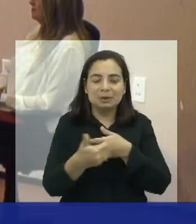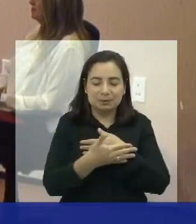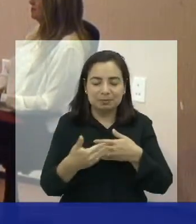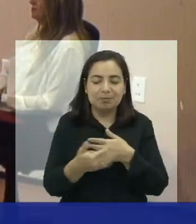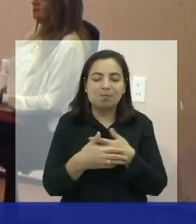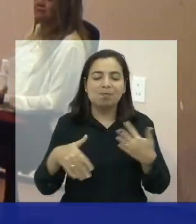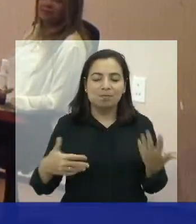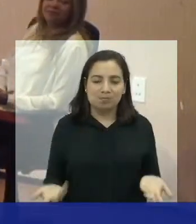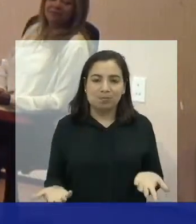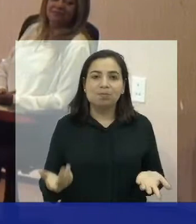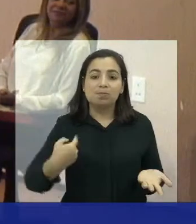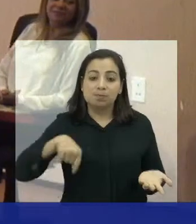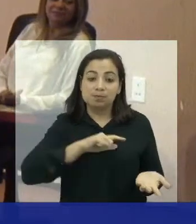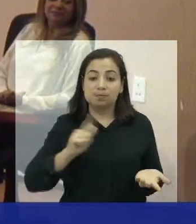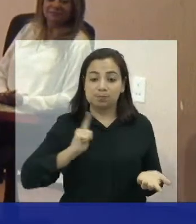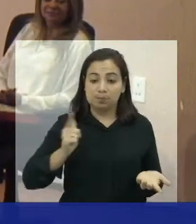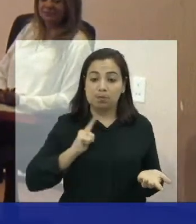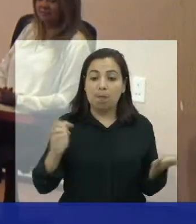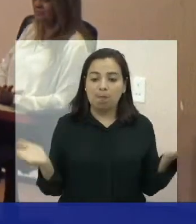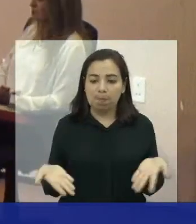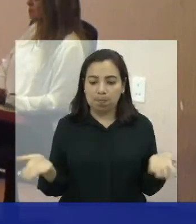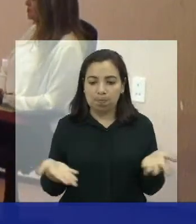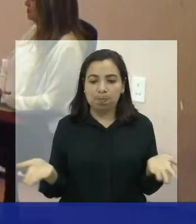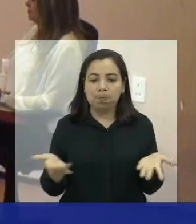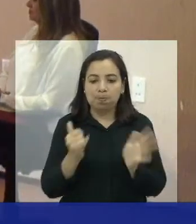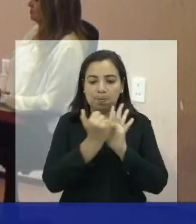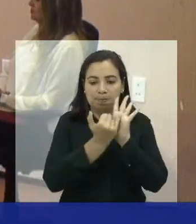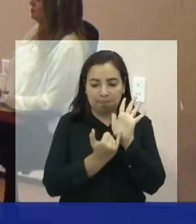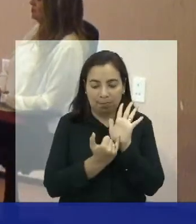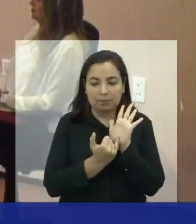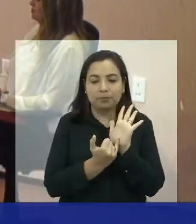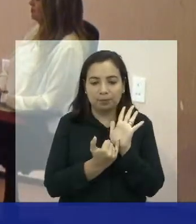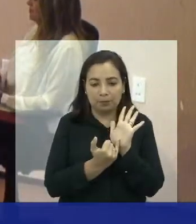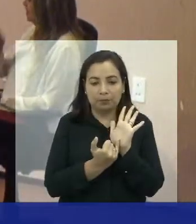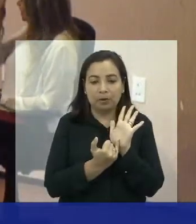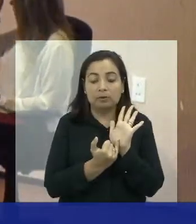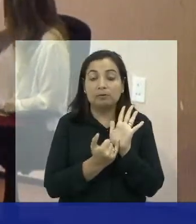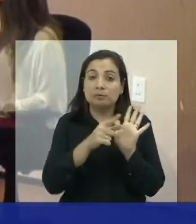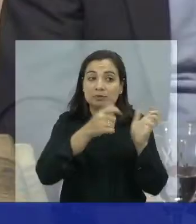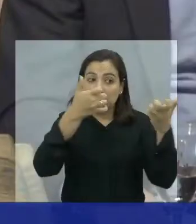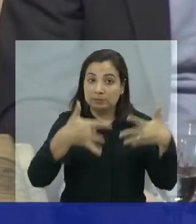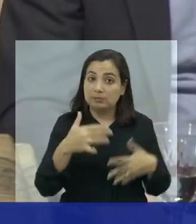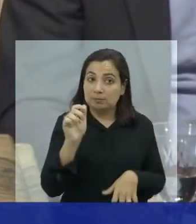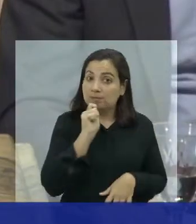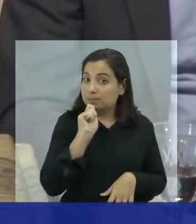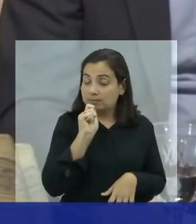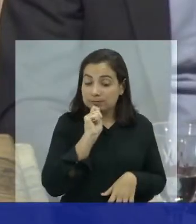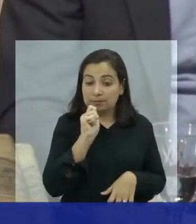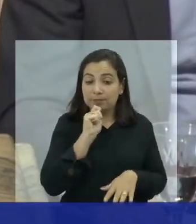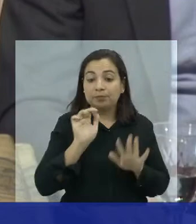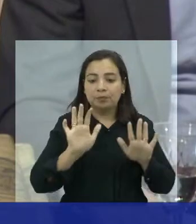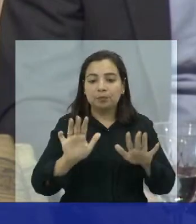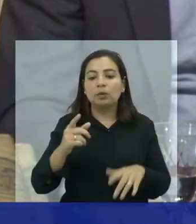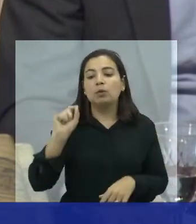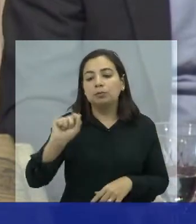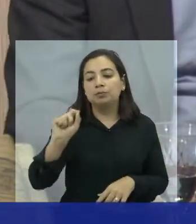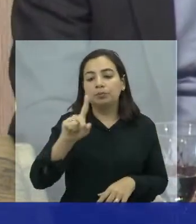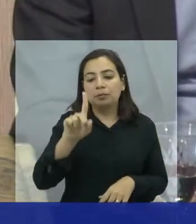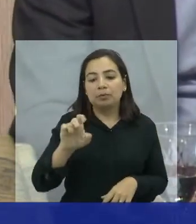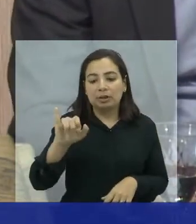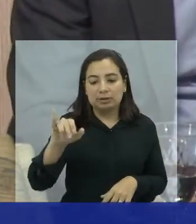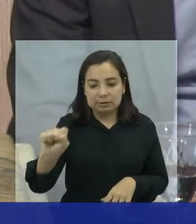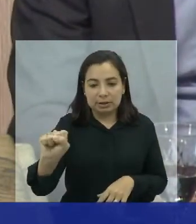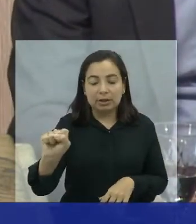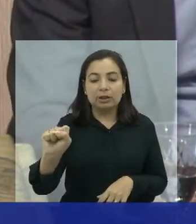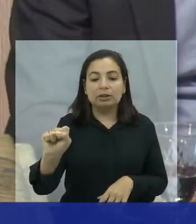Nós temos agora inscrito, a pessoa não se identificou, mas está inscrita aqui como Zeis Dionísio Torres.